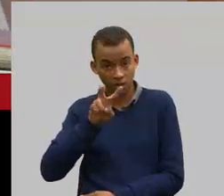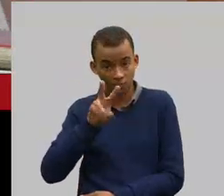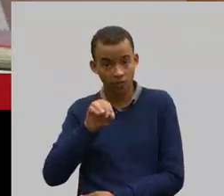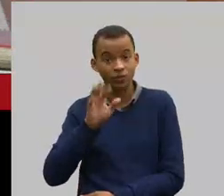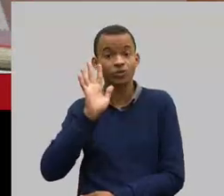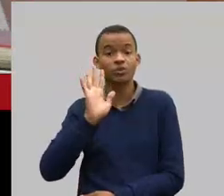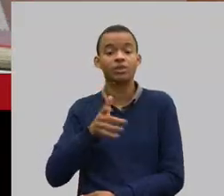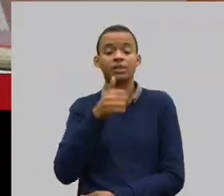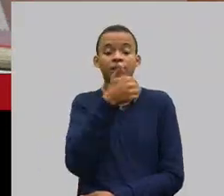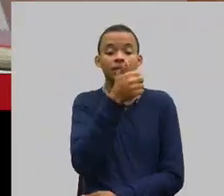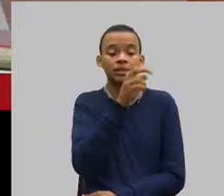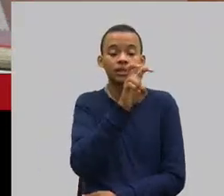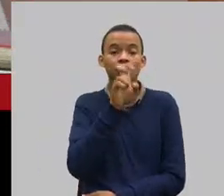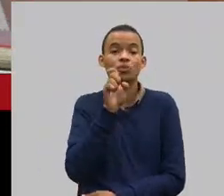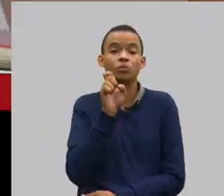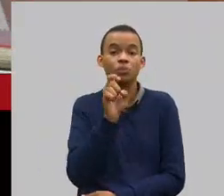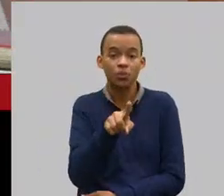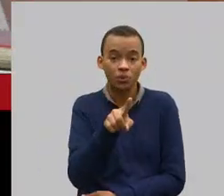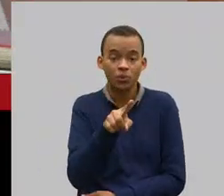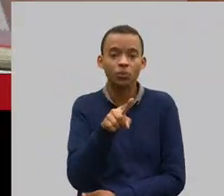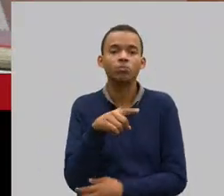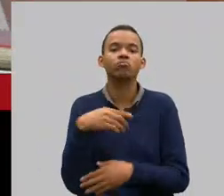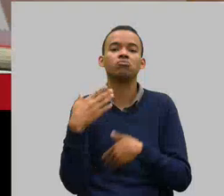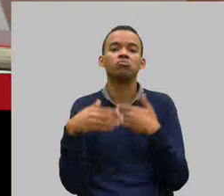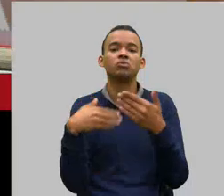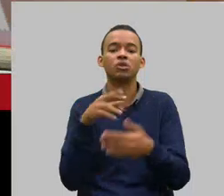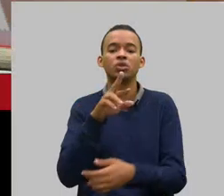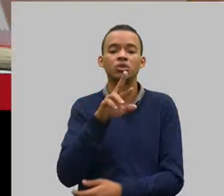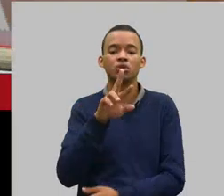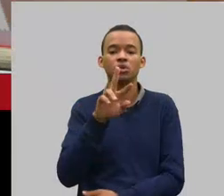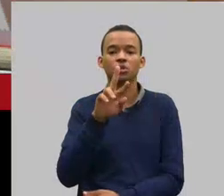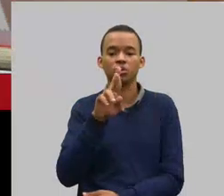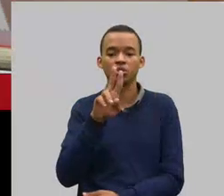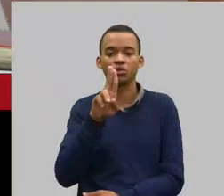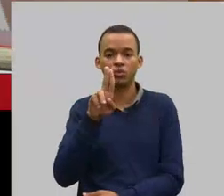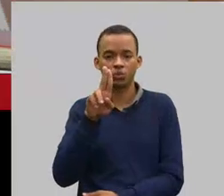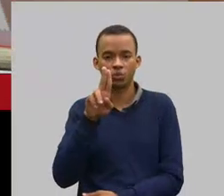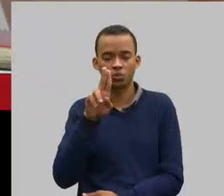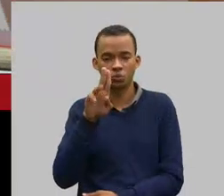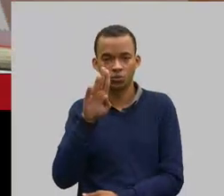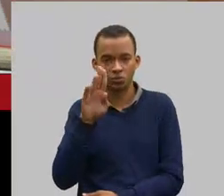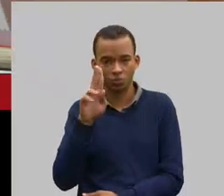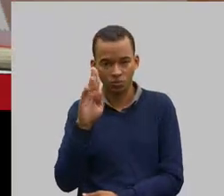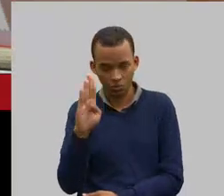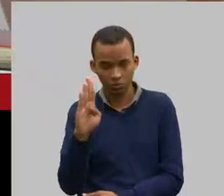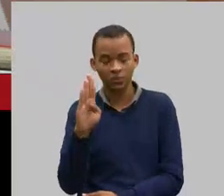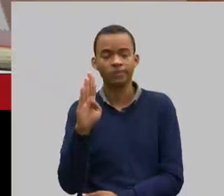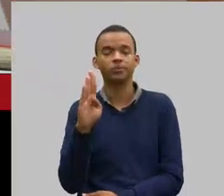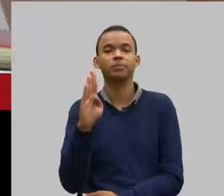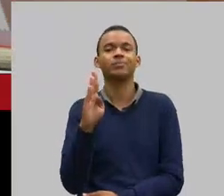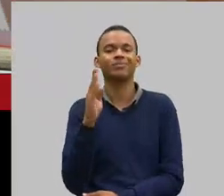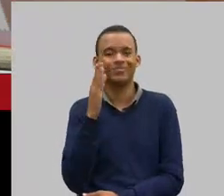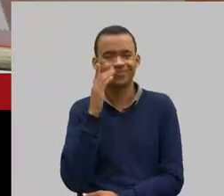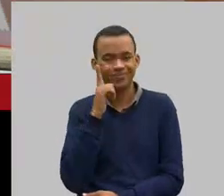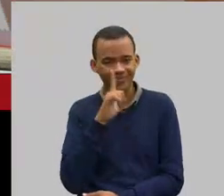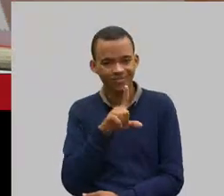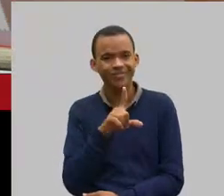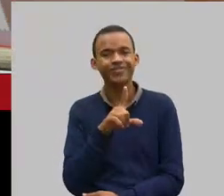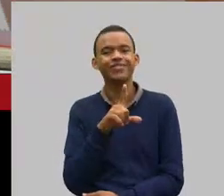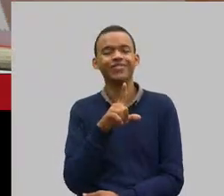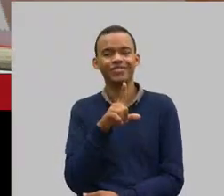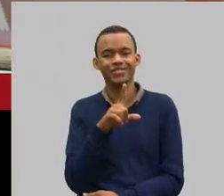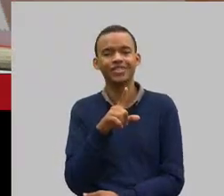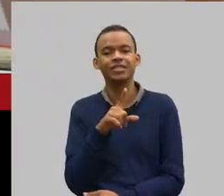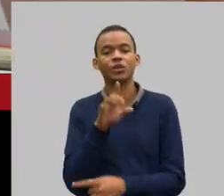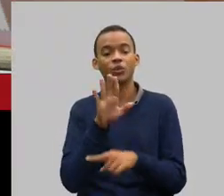15.000 processo de reú dando dignidade a gente vê senhoras e senhores 40 anos 50